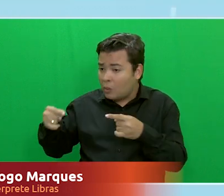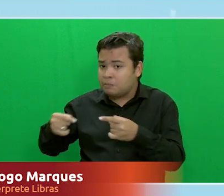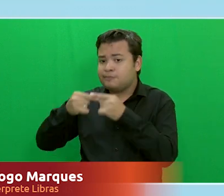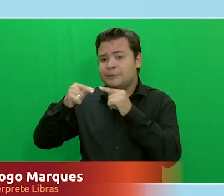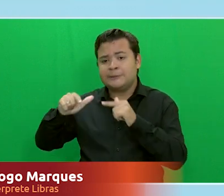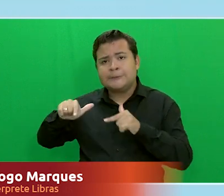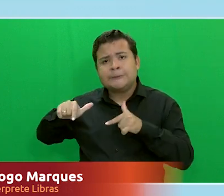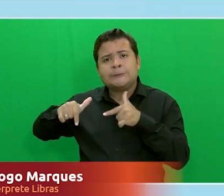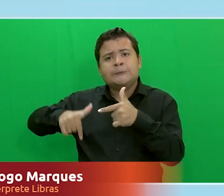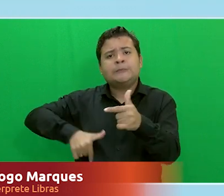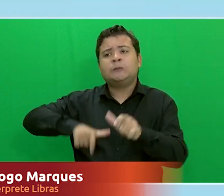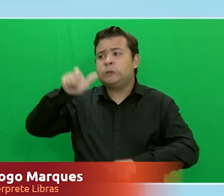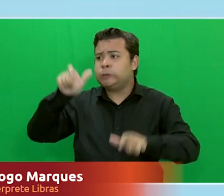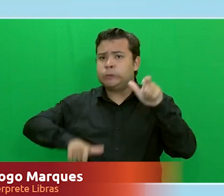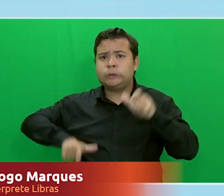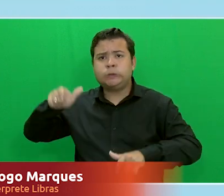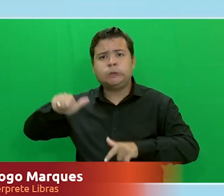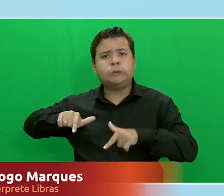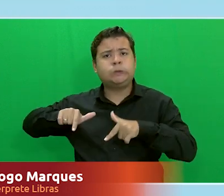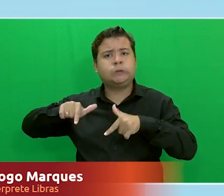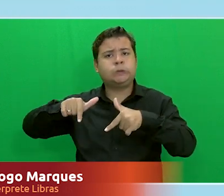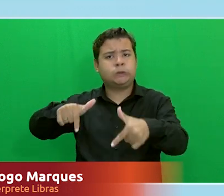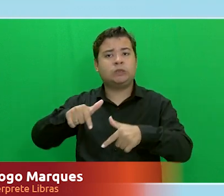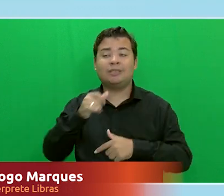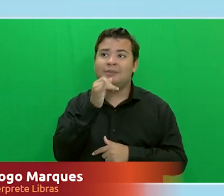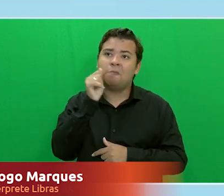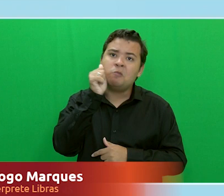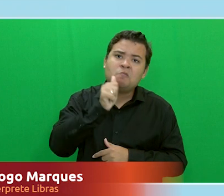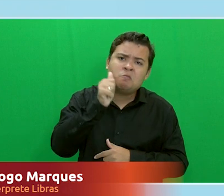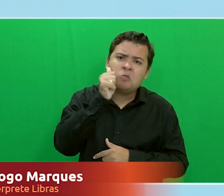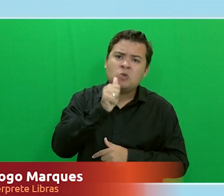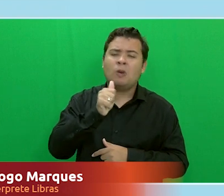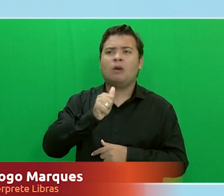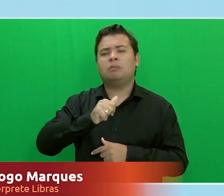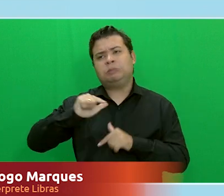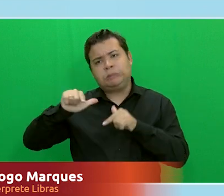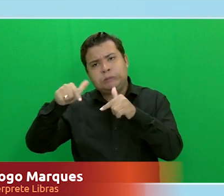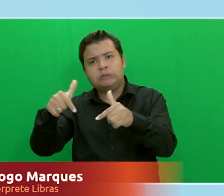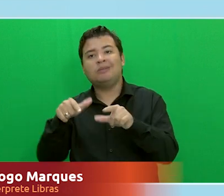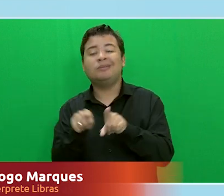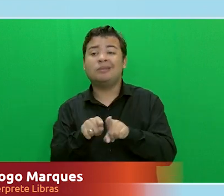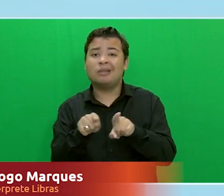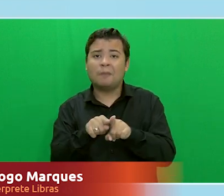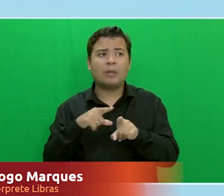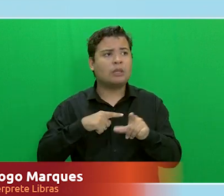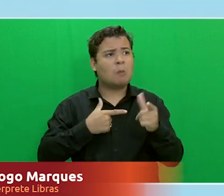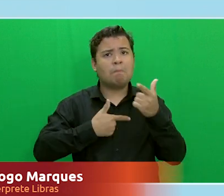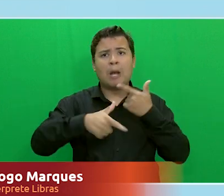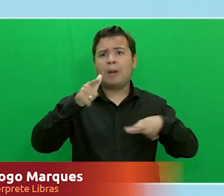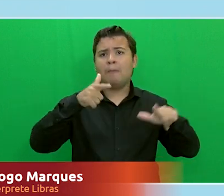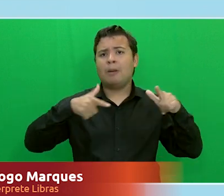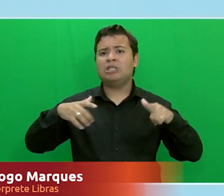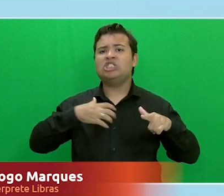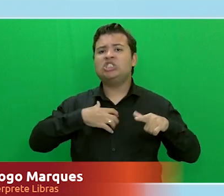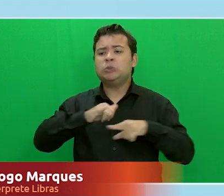da resistência, né? Ela falou da resistência das mulheres, mas existe várias outras formas